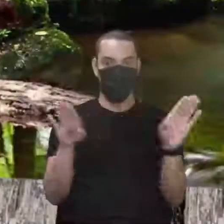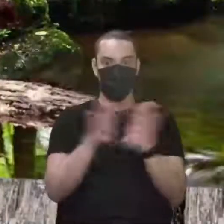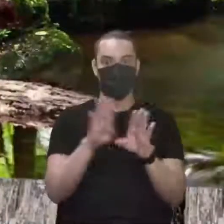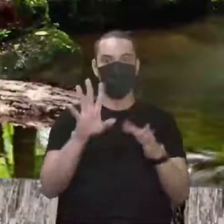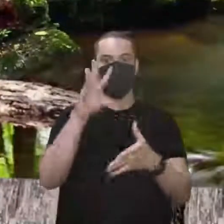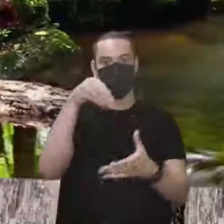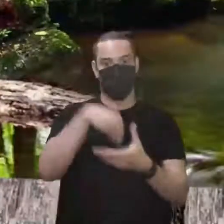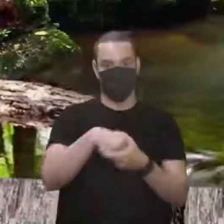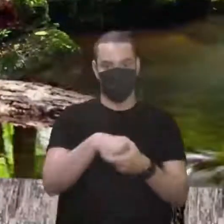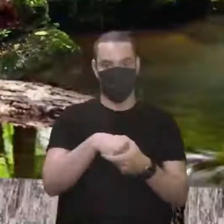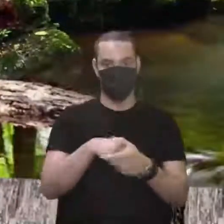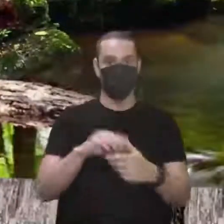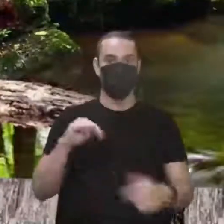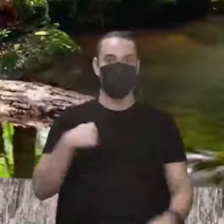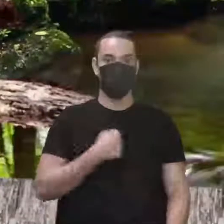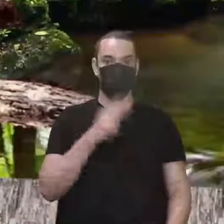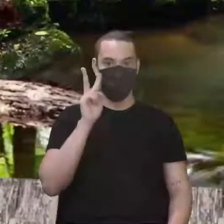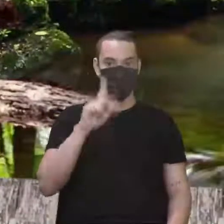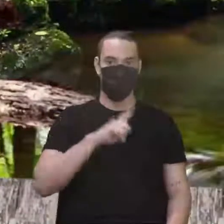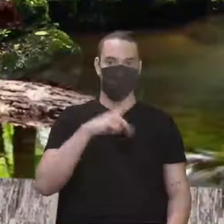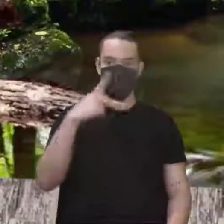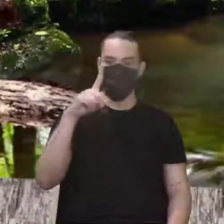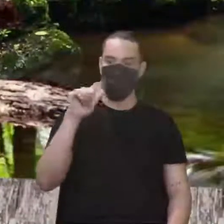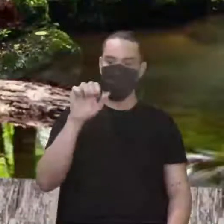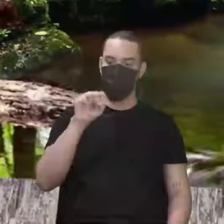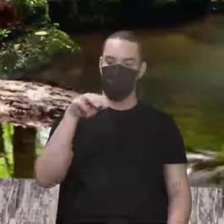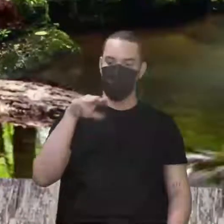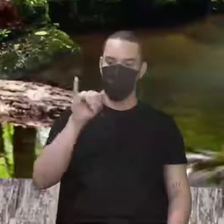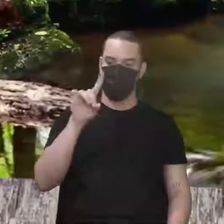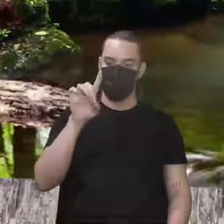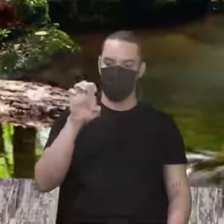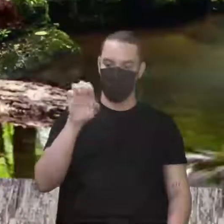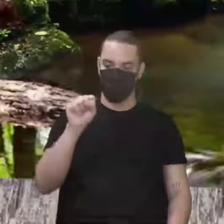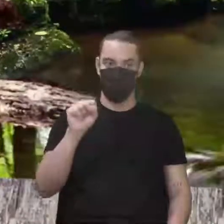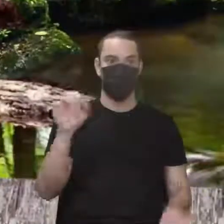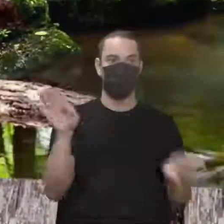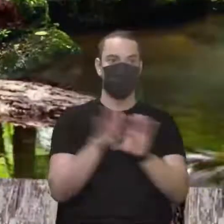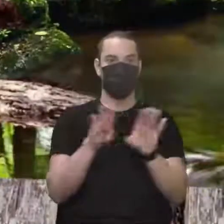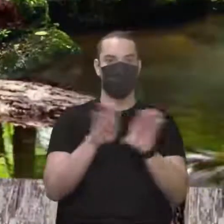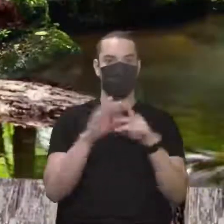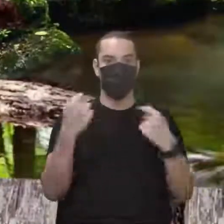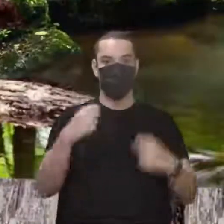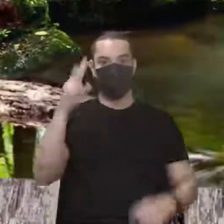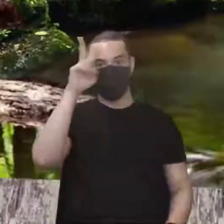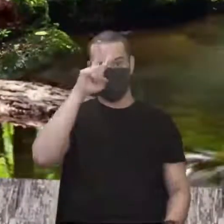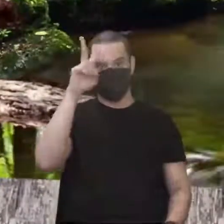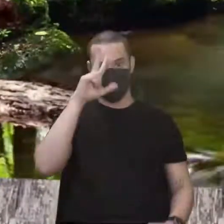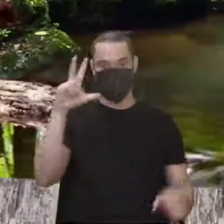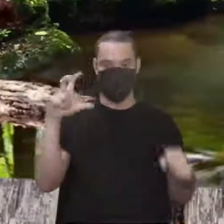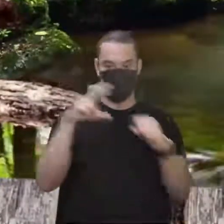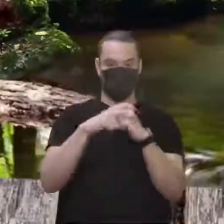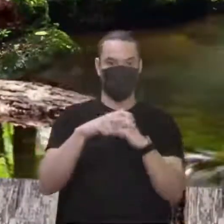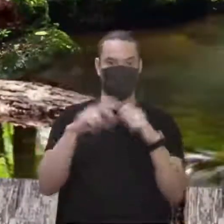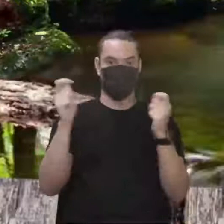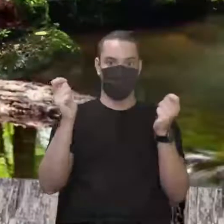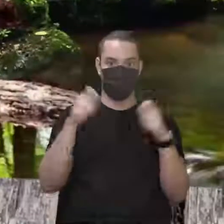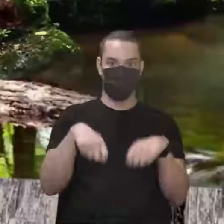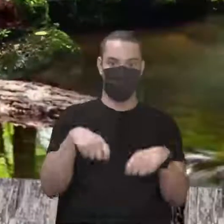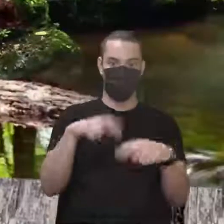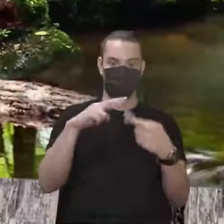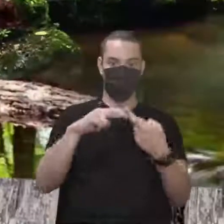bacteriano, a gente viu que tem os plasmídeos. E aí a gente também tem que lembrar dos vírus, que podem ser de